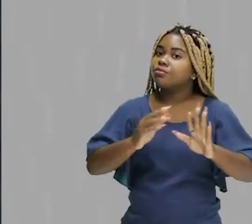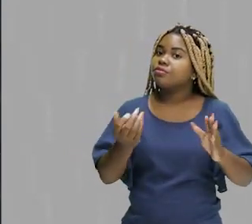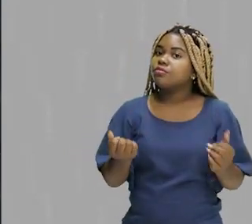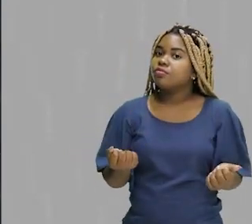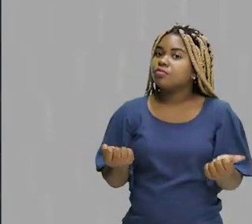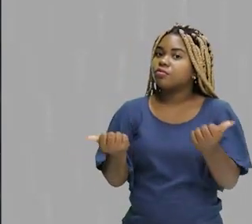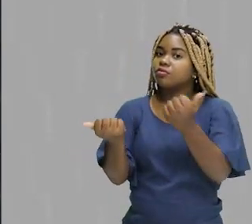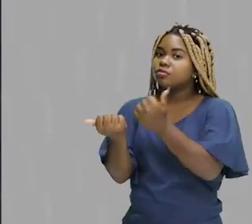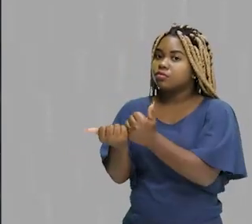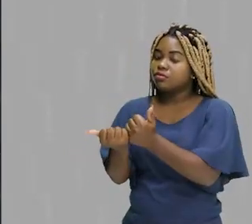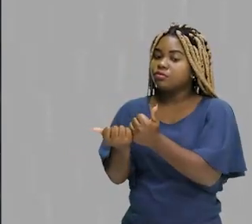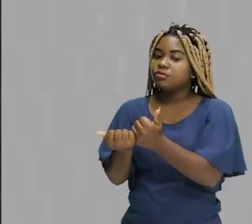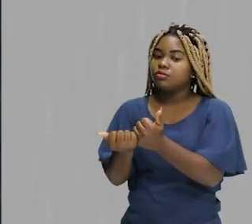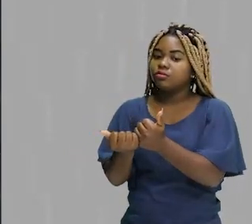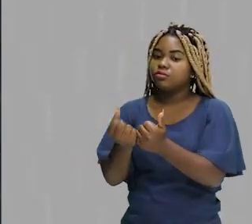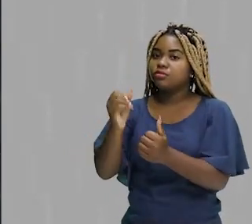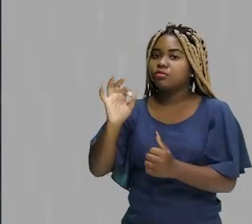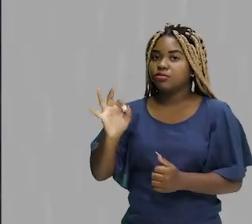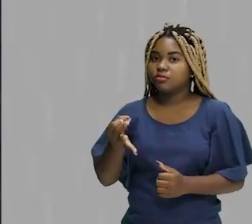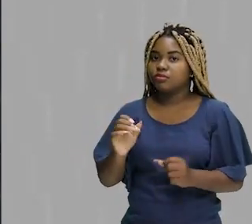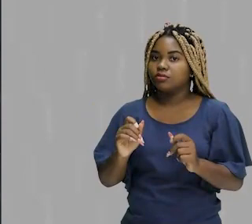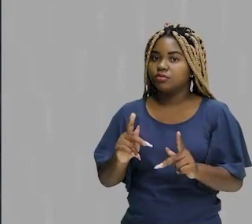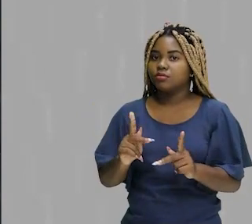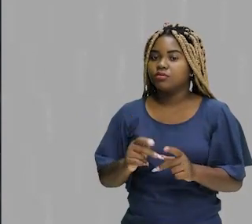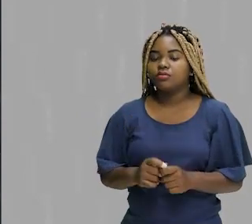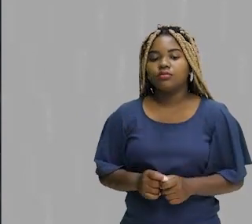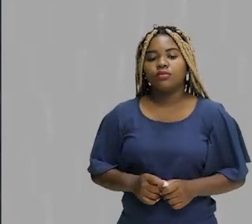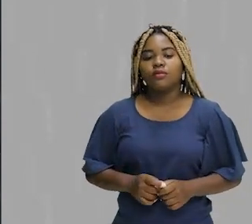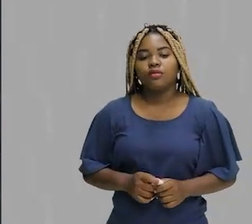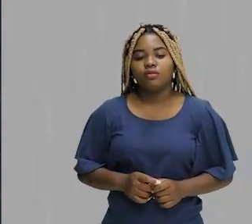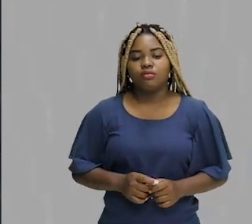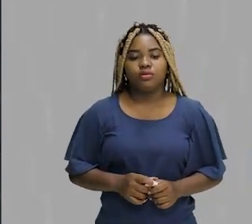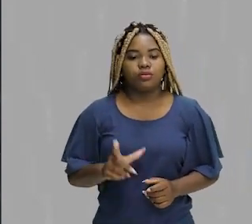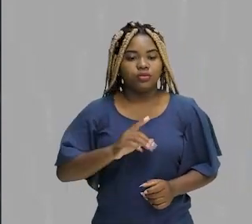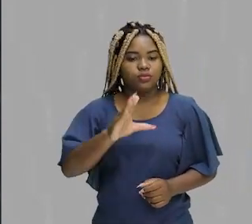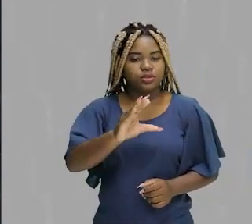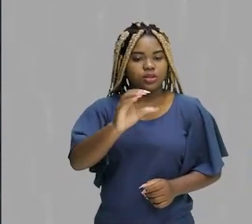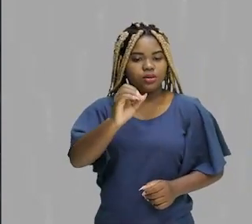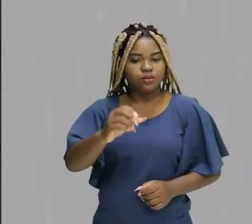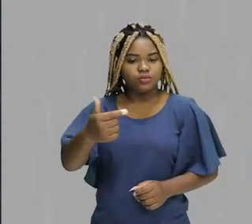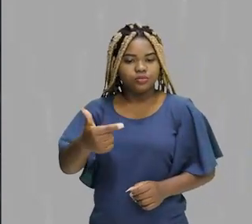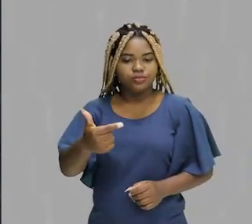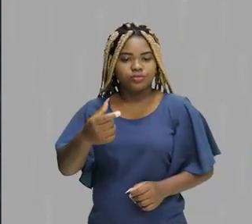substituir no lugar correto. Então, a entalpia do CO2, menos